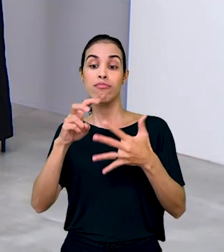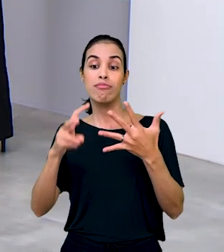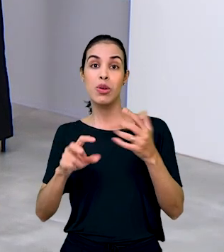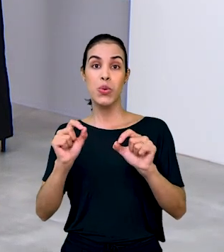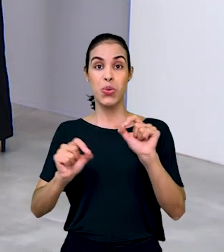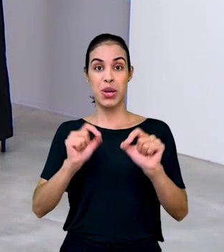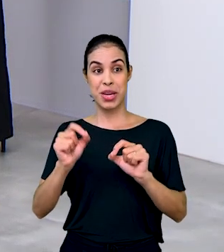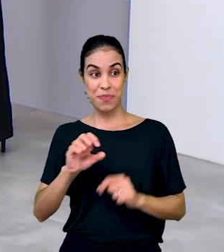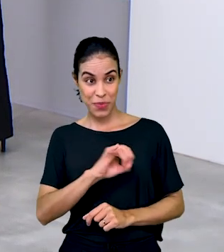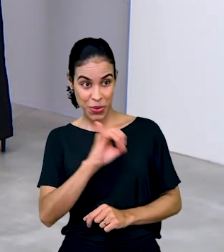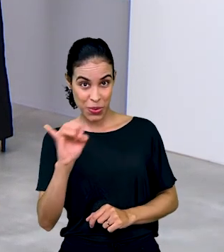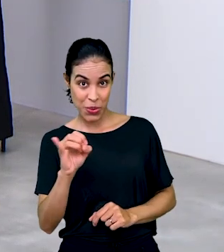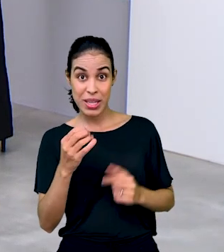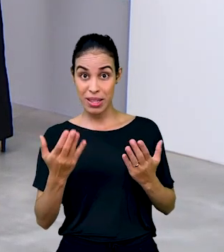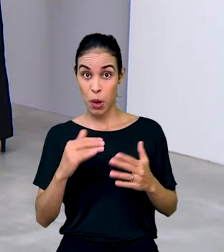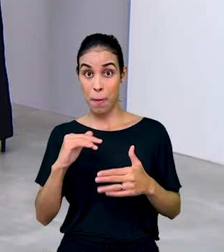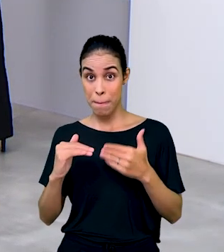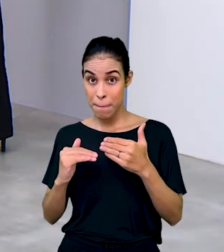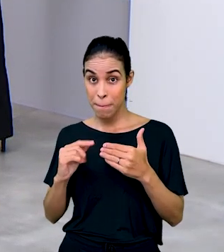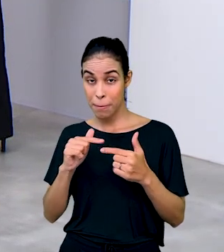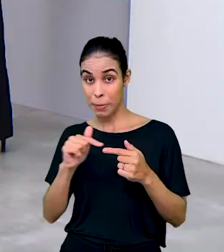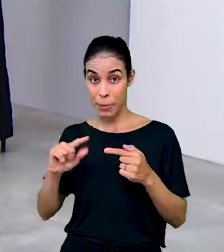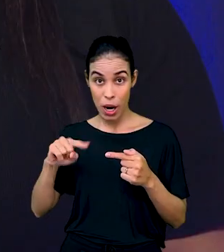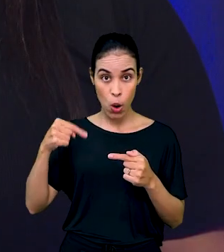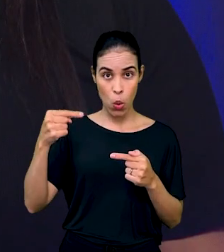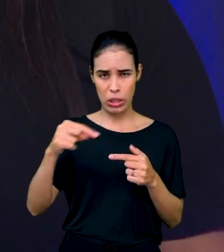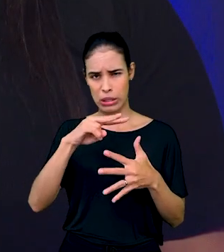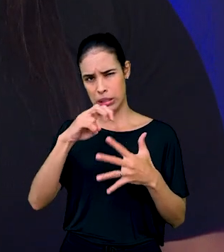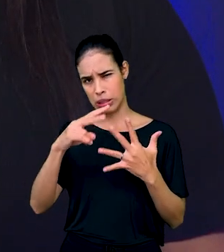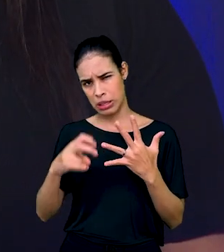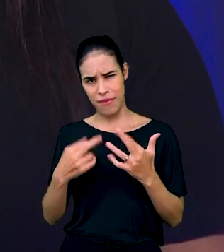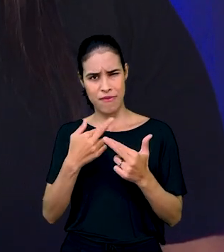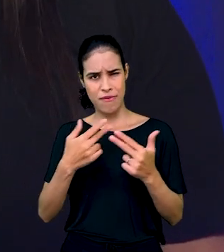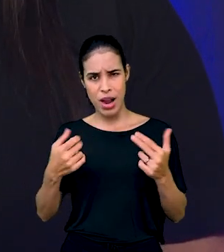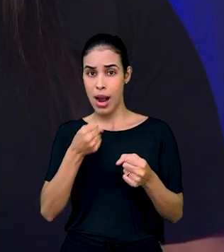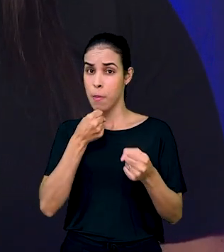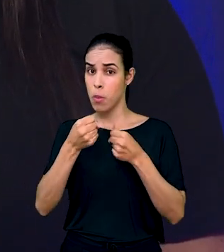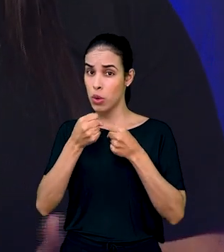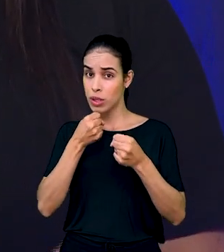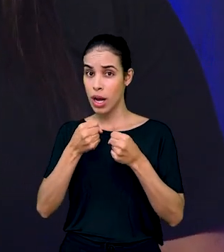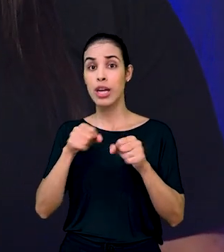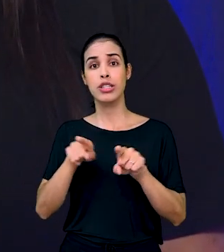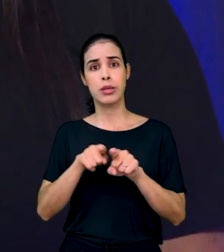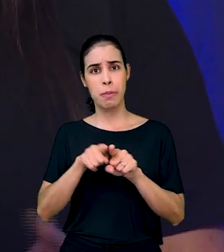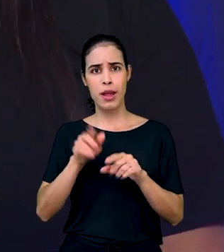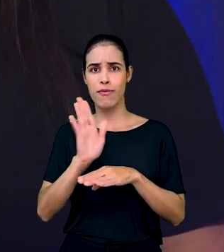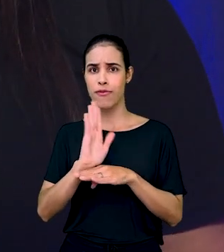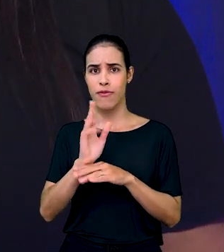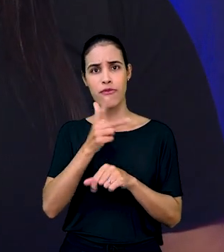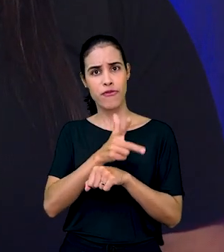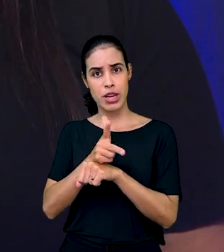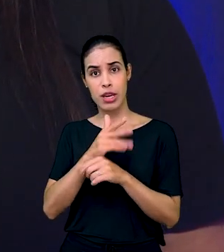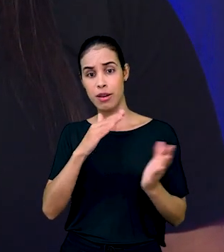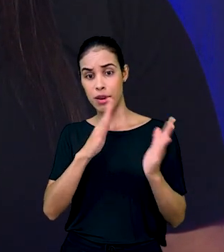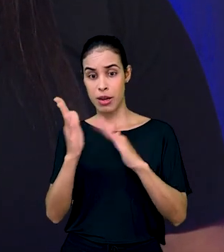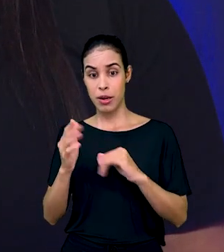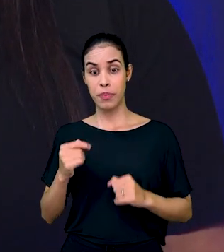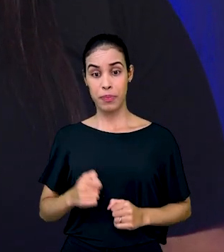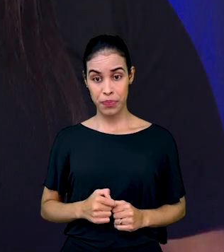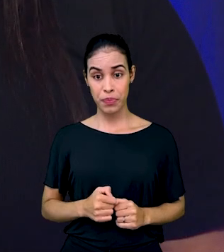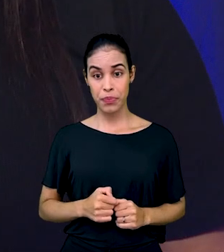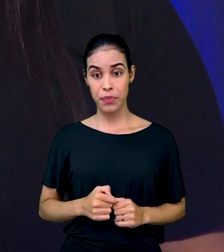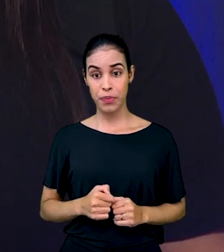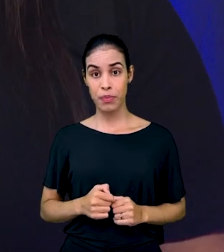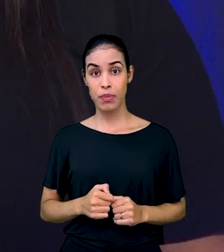Anderson. Oi, Luana. Nas edições do Trabalho e Justiça da próxima semana, teremos várias reportagens e quadros. No Quero Post, a